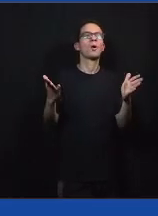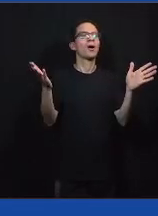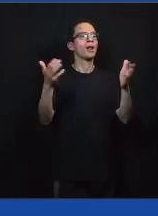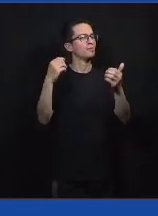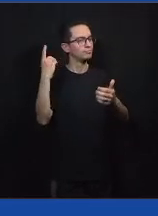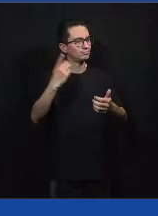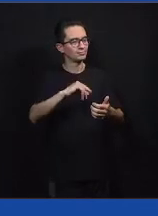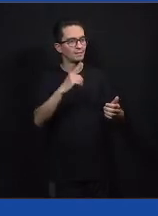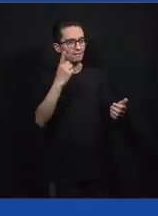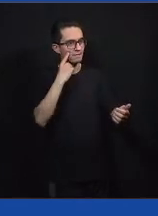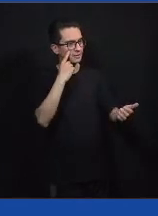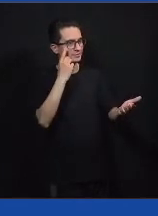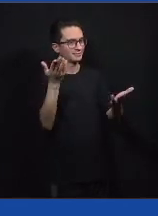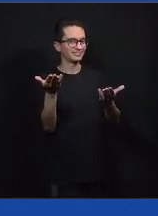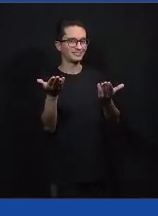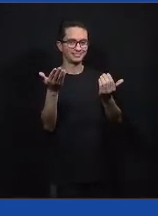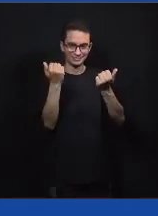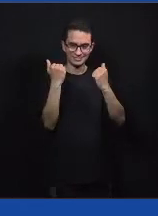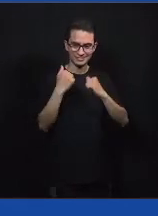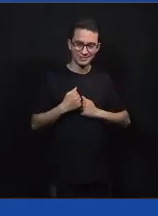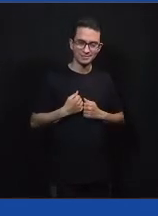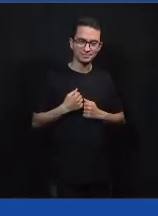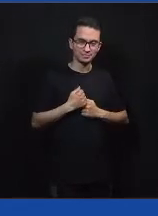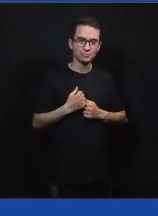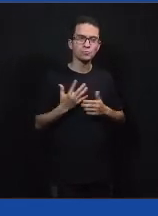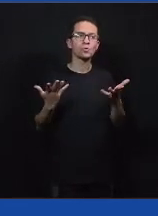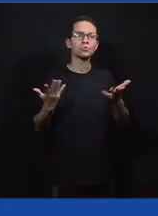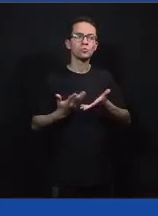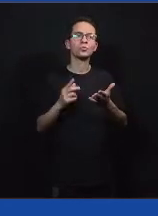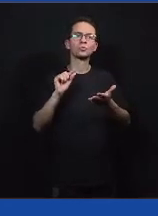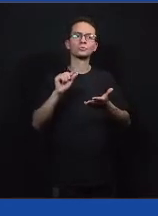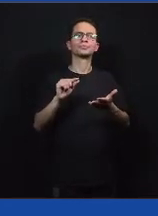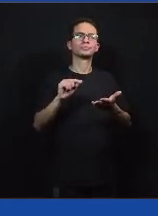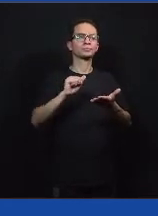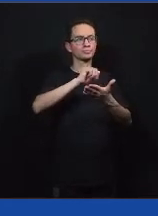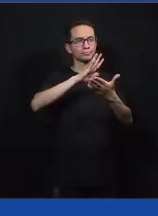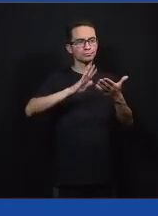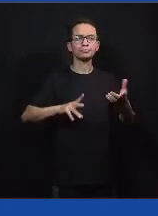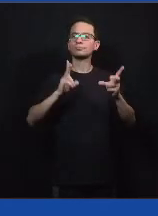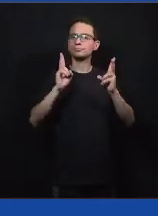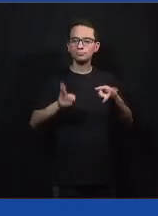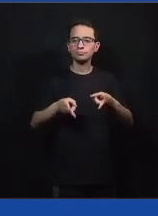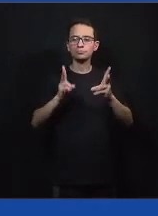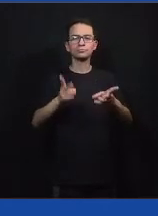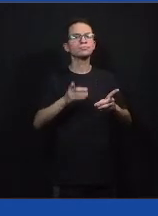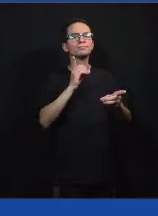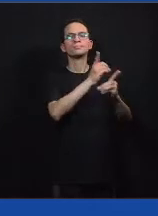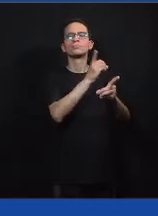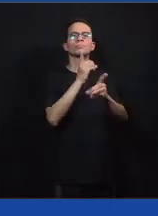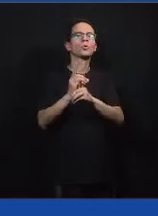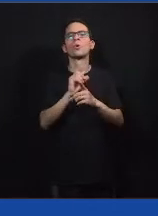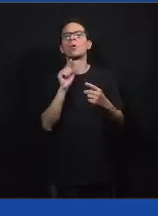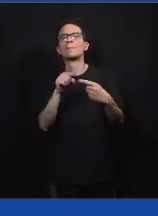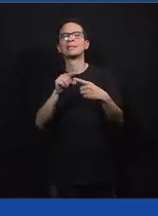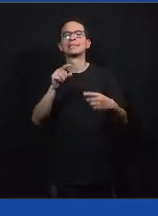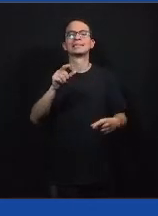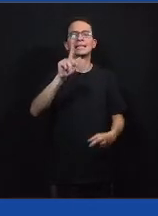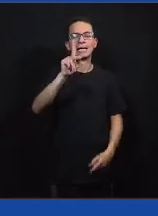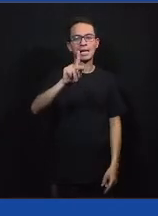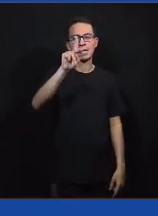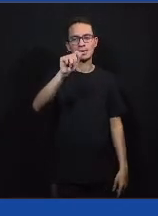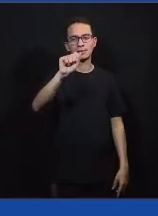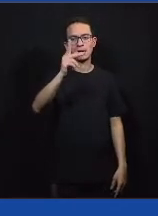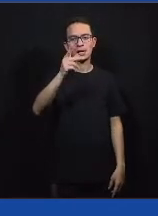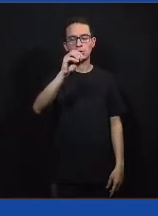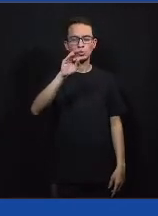é nós tivemos aqui uma atividade né que era frequente dentro dos encontros que é o carro é um formulário online eu